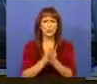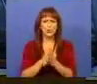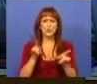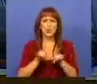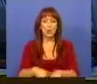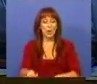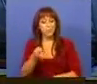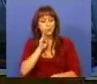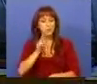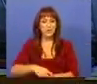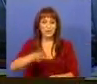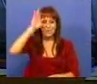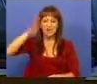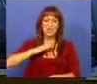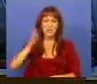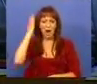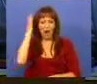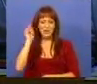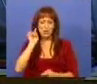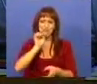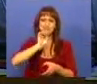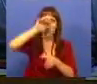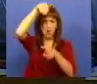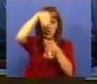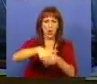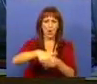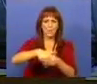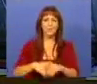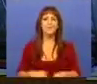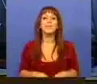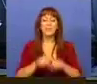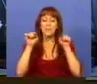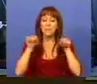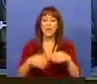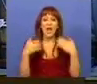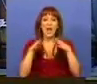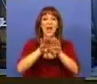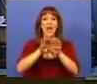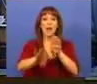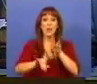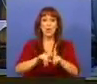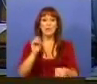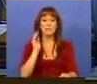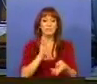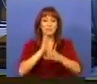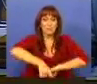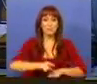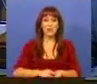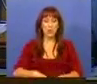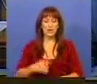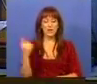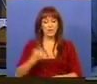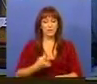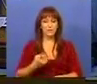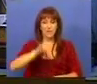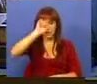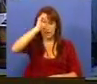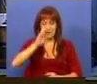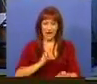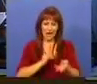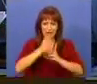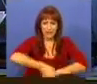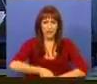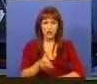que as chefias militares entendam meter lá dentro. É a porta, sobretudo através do dever de lealdade,